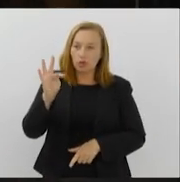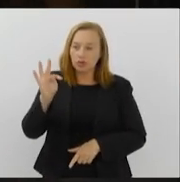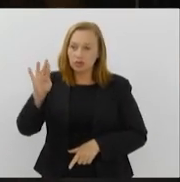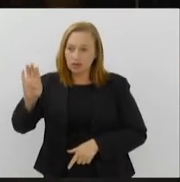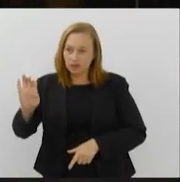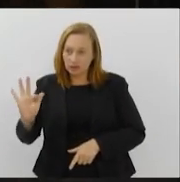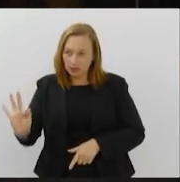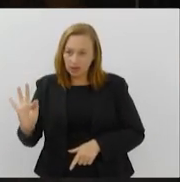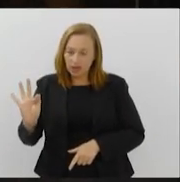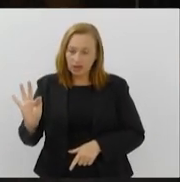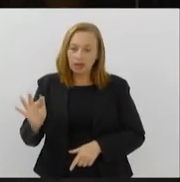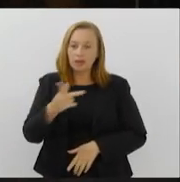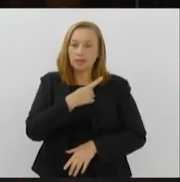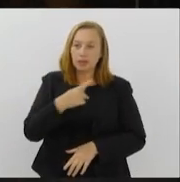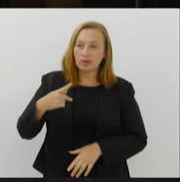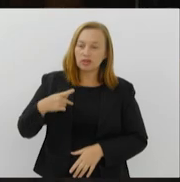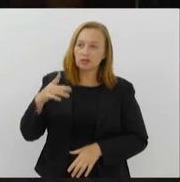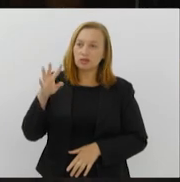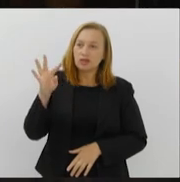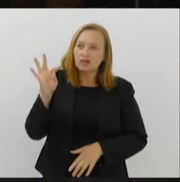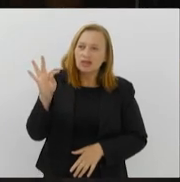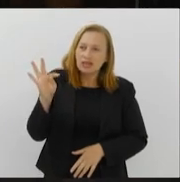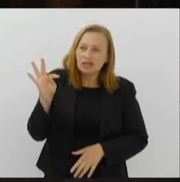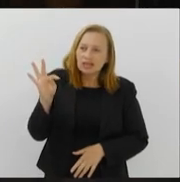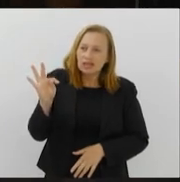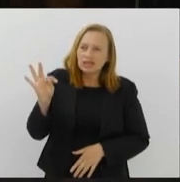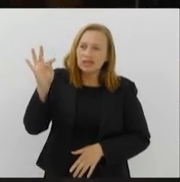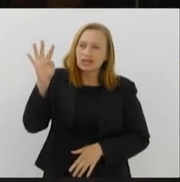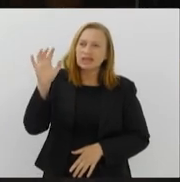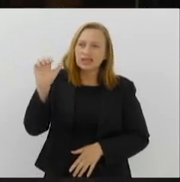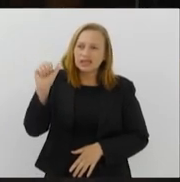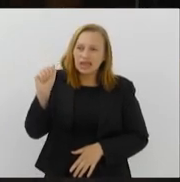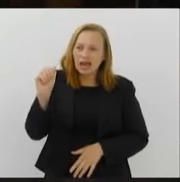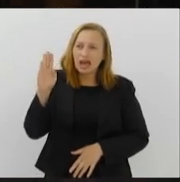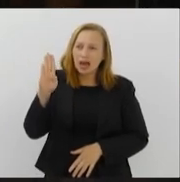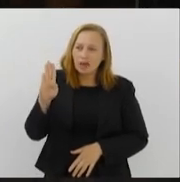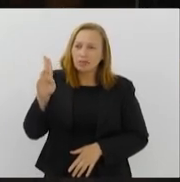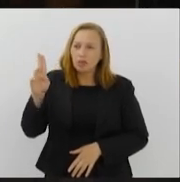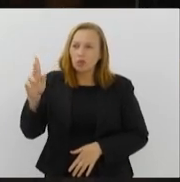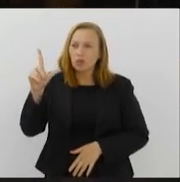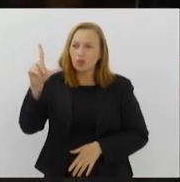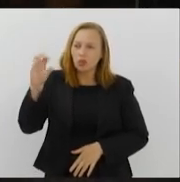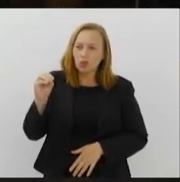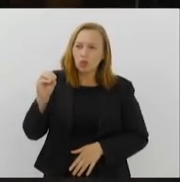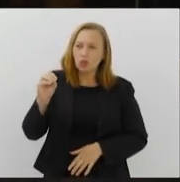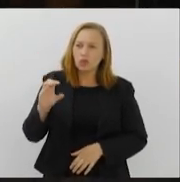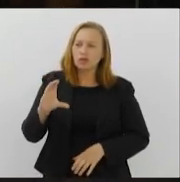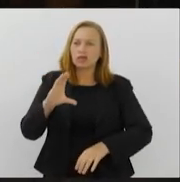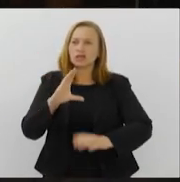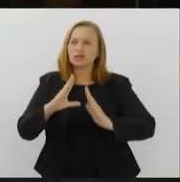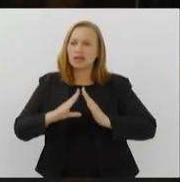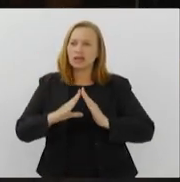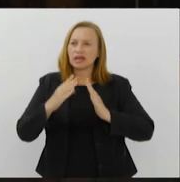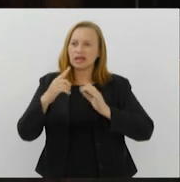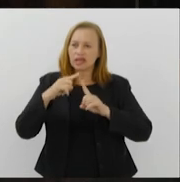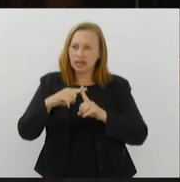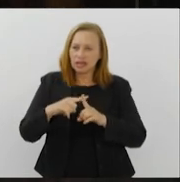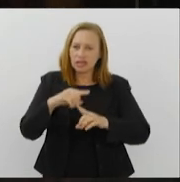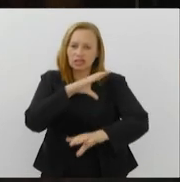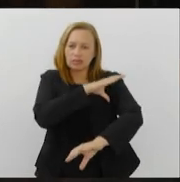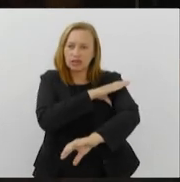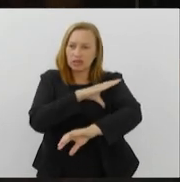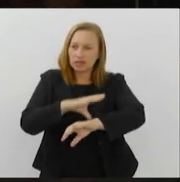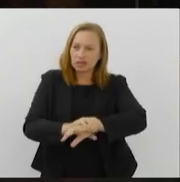Shed ao pastor Otávio Amálio, fundador da Assembleia de Deus, Ministério Ceifa, município de São João de